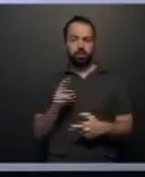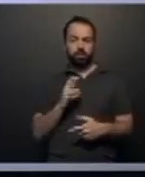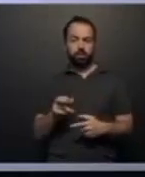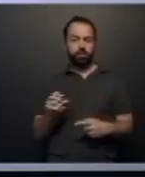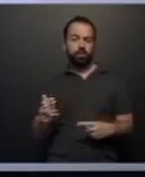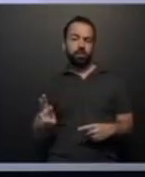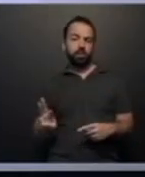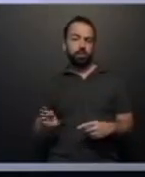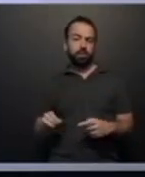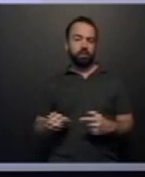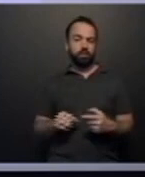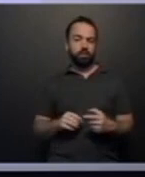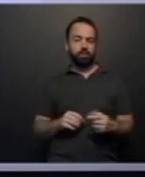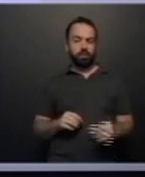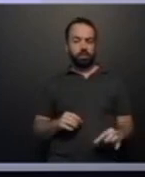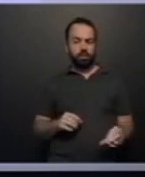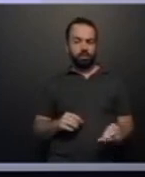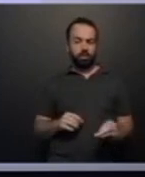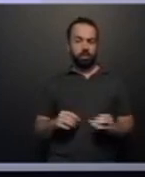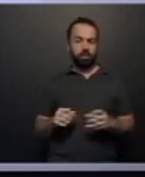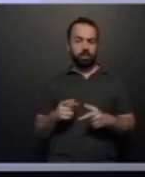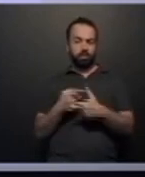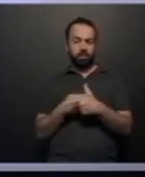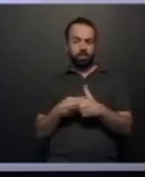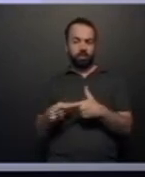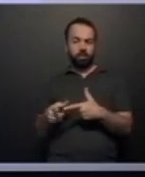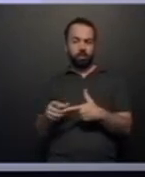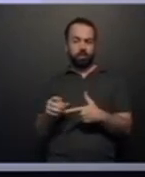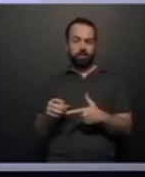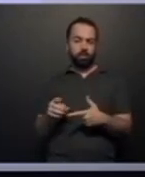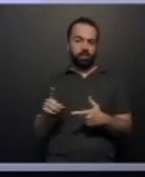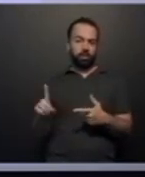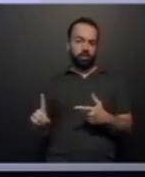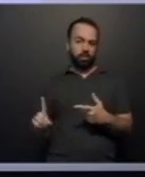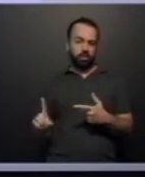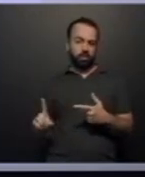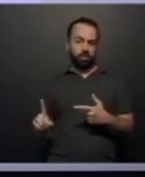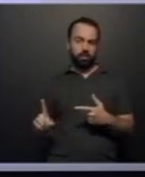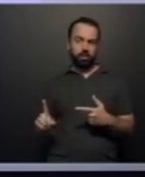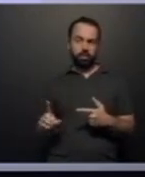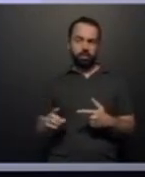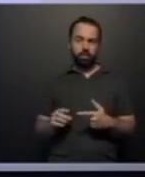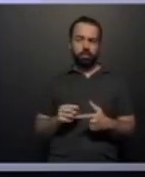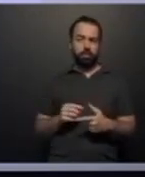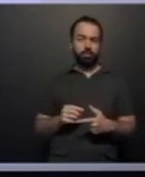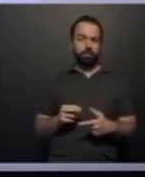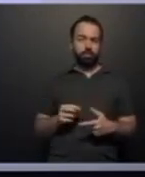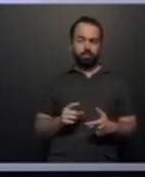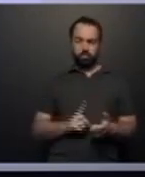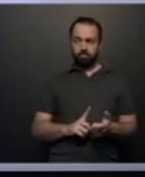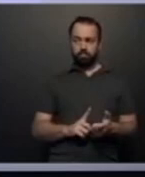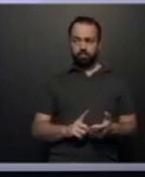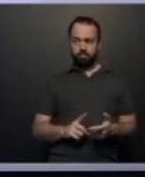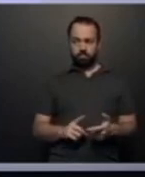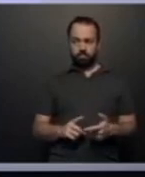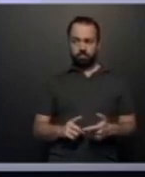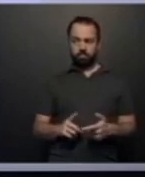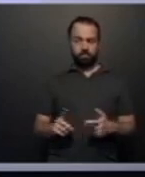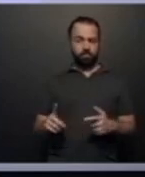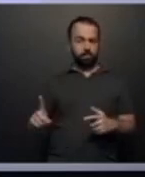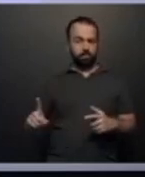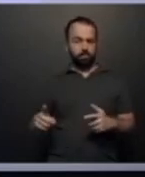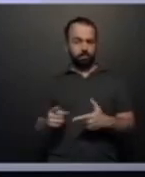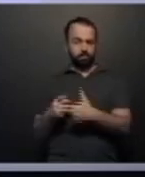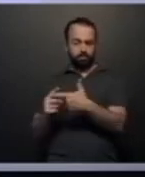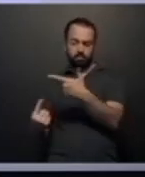resto é 0. Divido novamente por 2, deu 1 e resto 1. Toda vez que